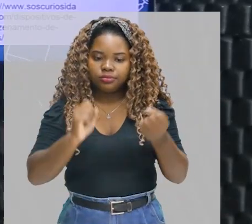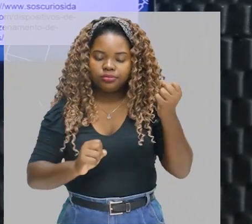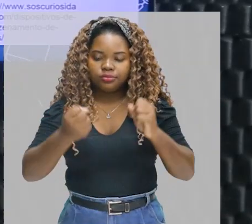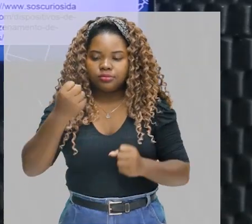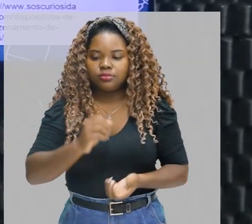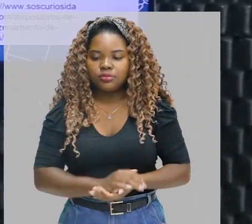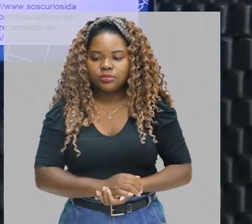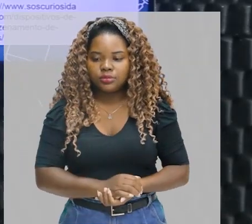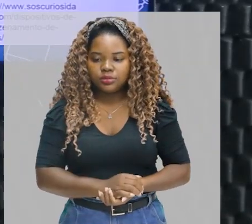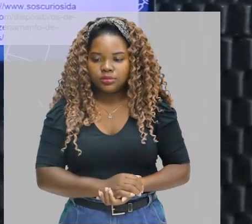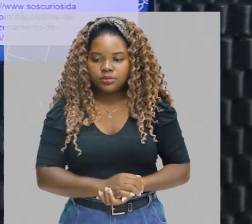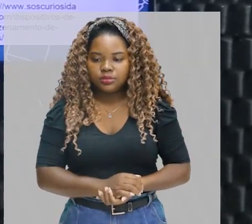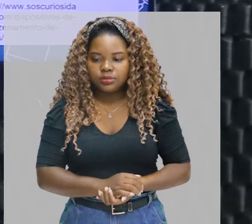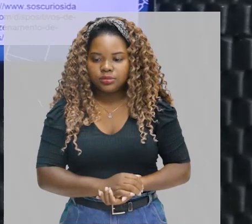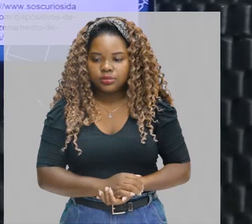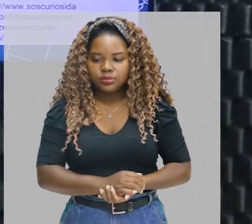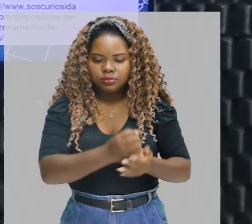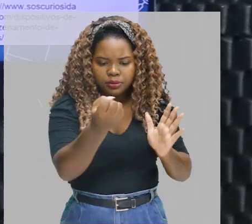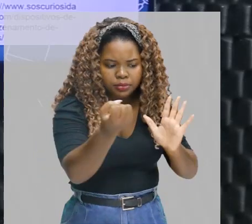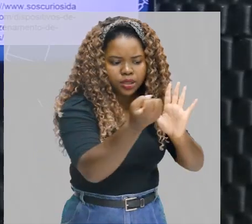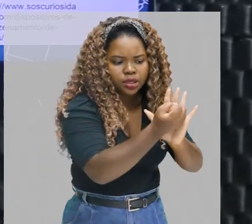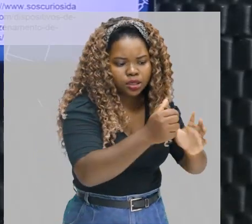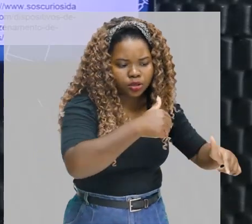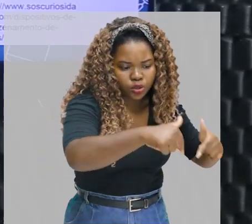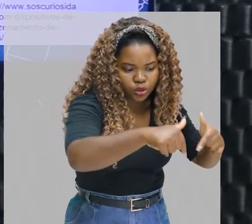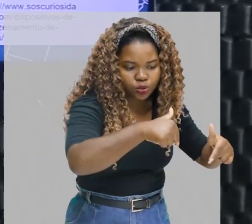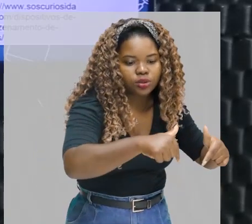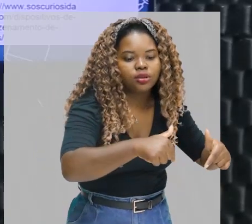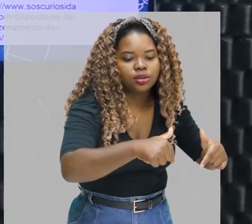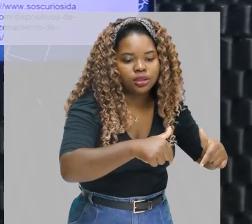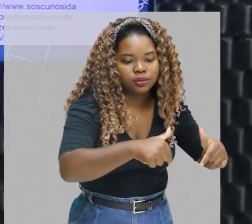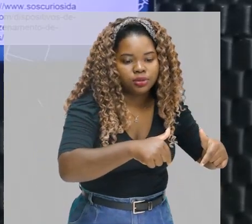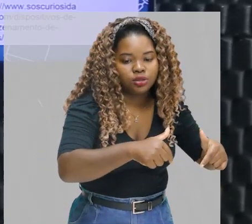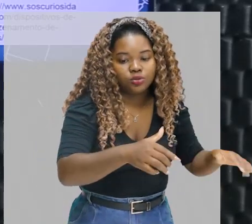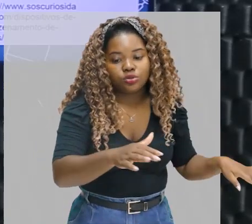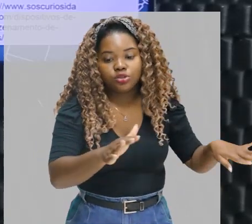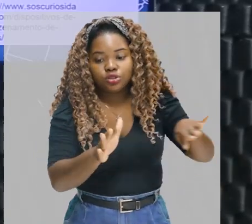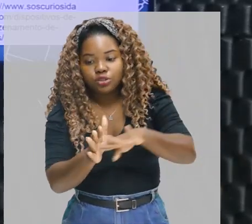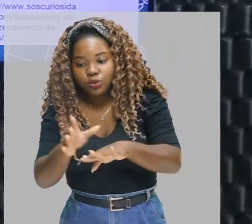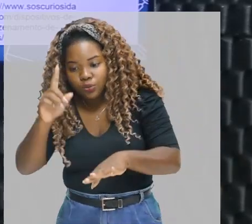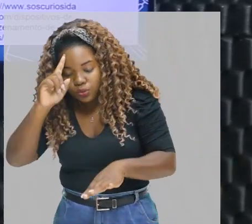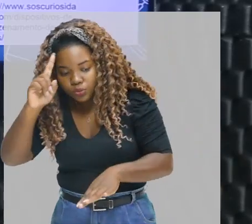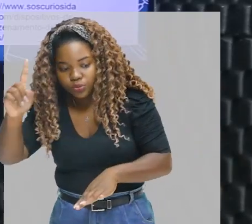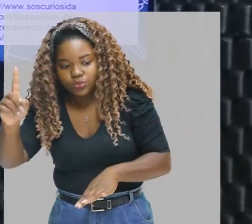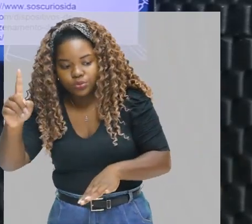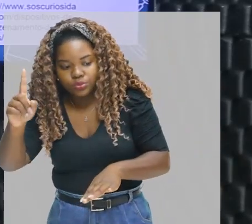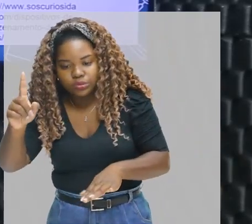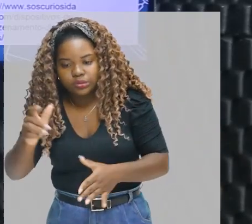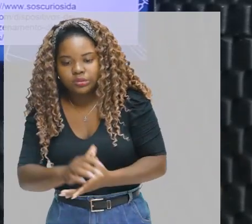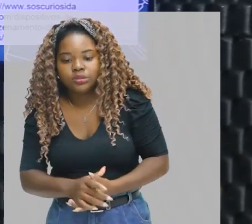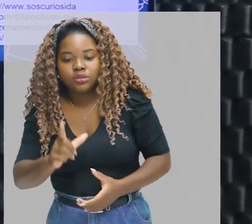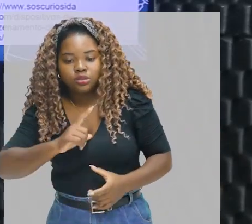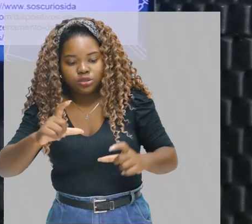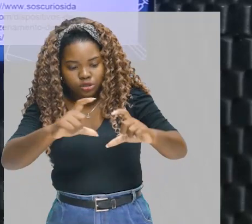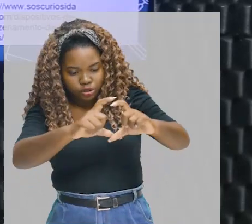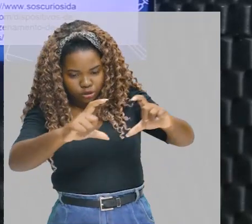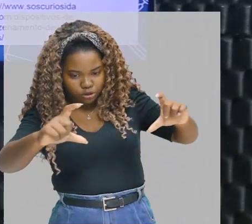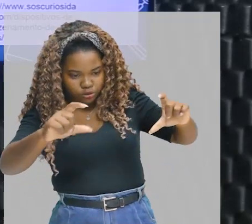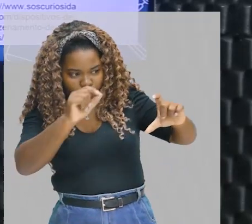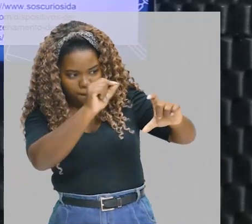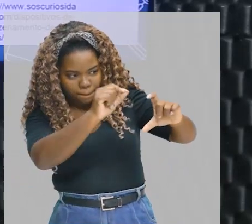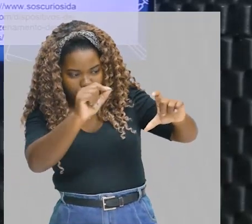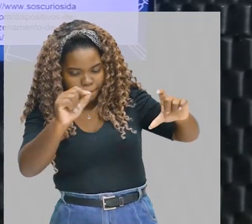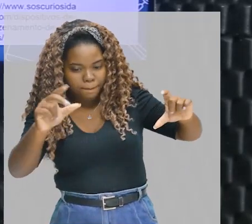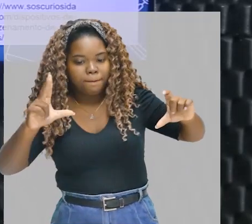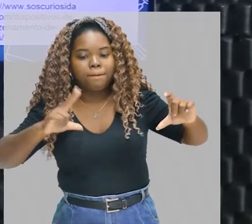para registrar que o trabalhador esteve naquele dia, então ele tinha um cartão desse, um cartão particular para